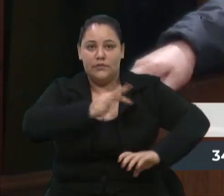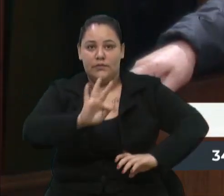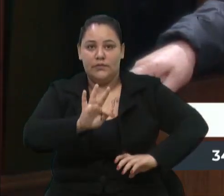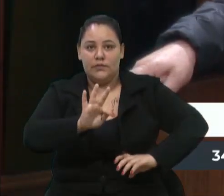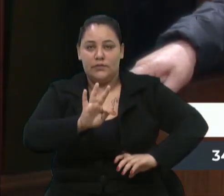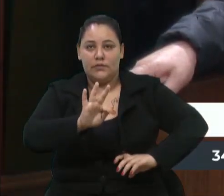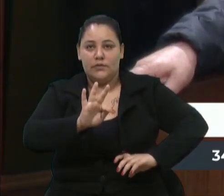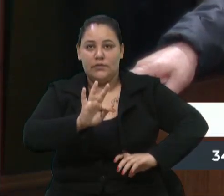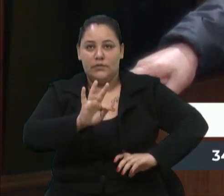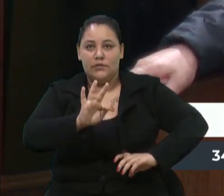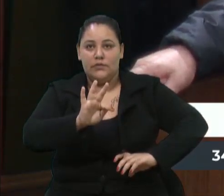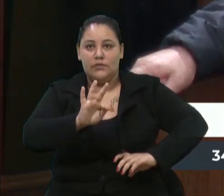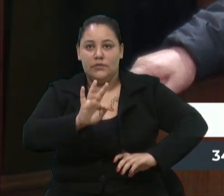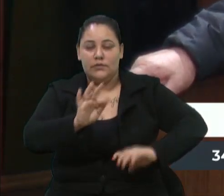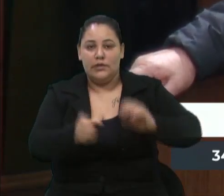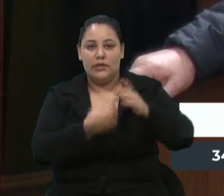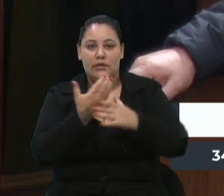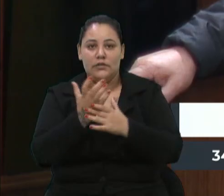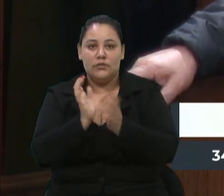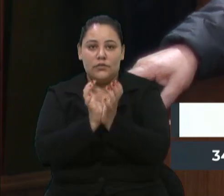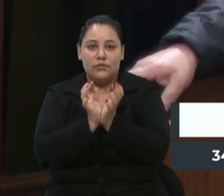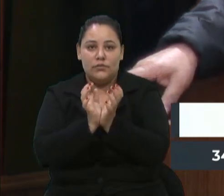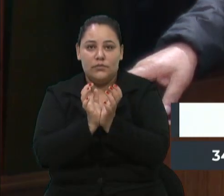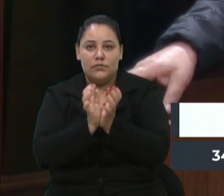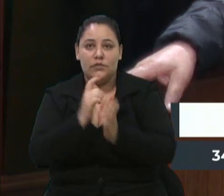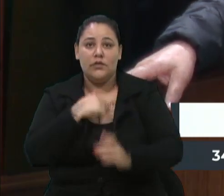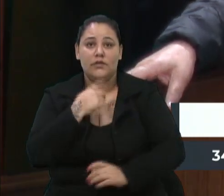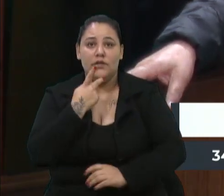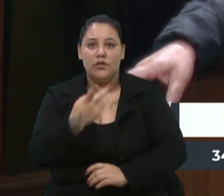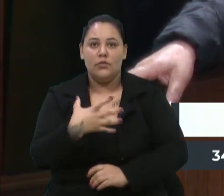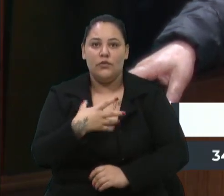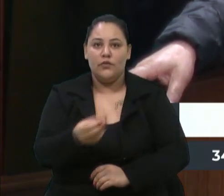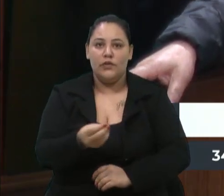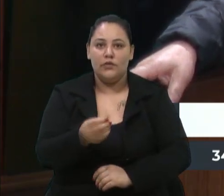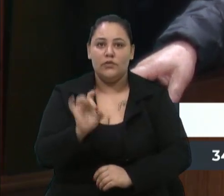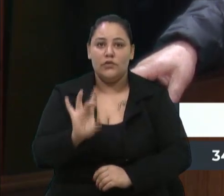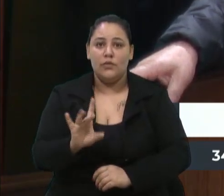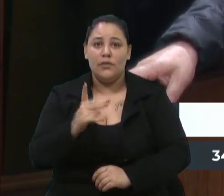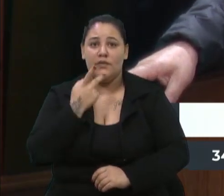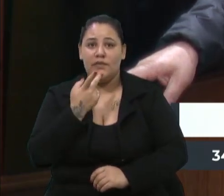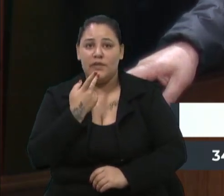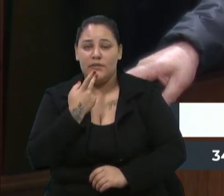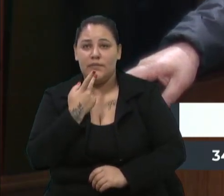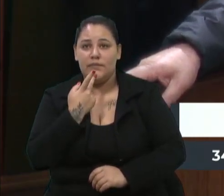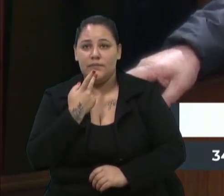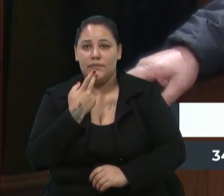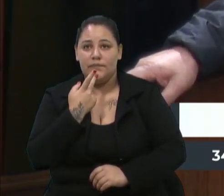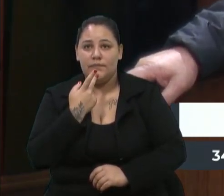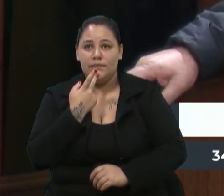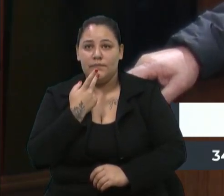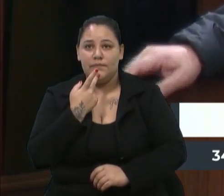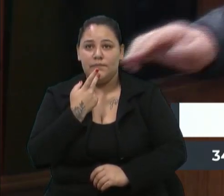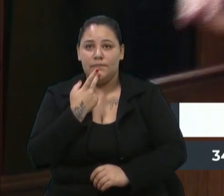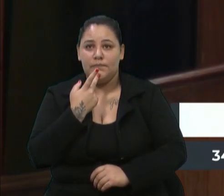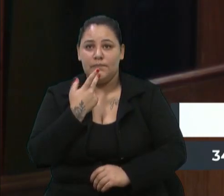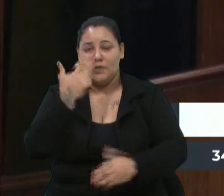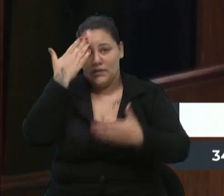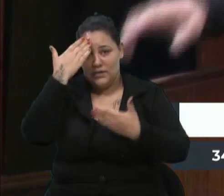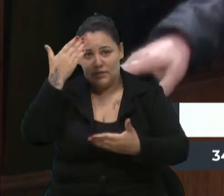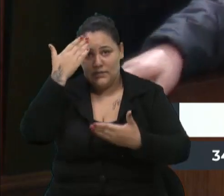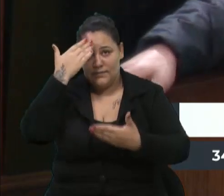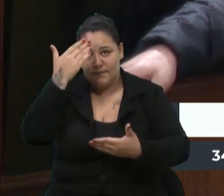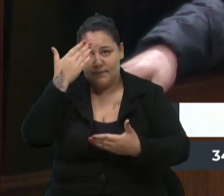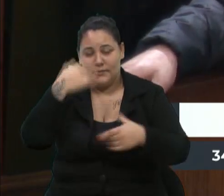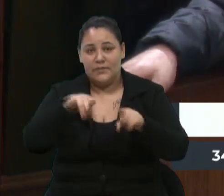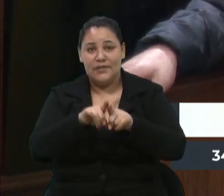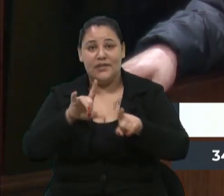da frente, eu falei do meu filho só para dizer que eu quero agradecer aqueles colegas dele, que estão avançados na